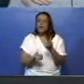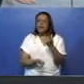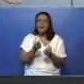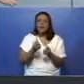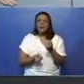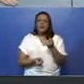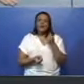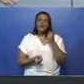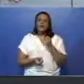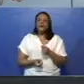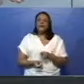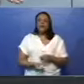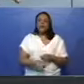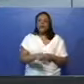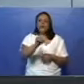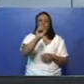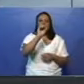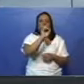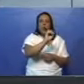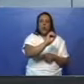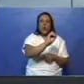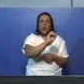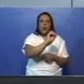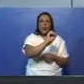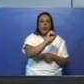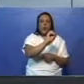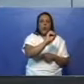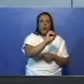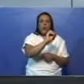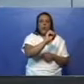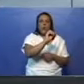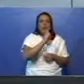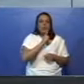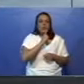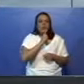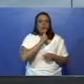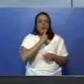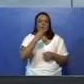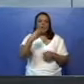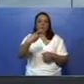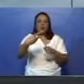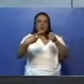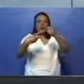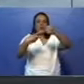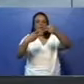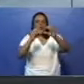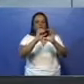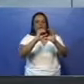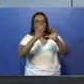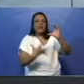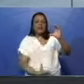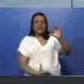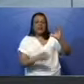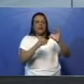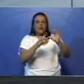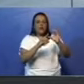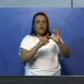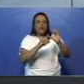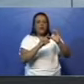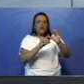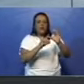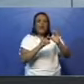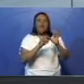essas aqui gente suas palavrinhas aqui ó se elas são o artigo ele pode ter uns classificações ele pode ser um artigo